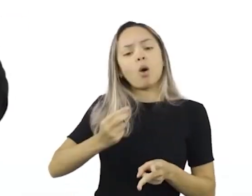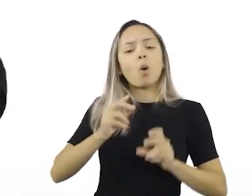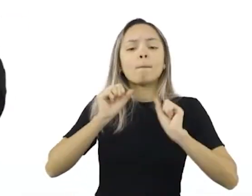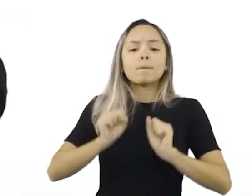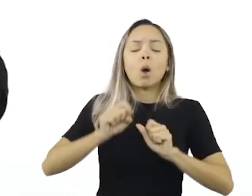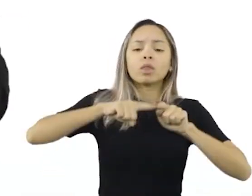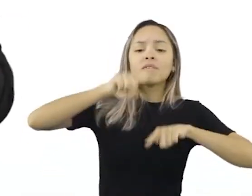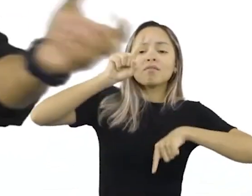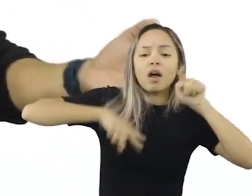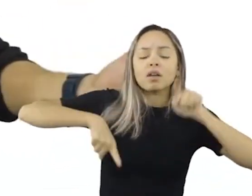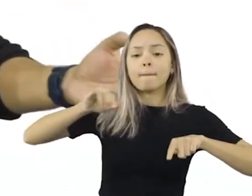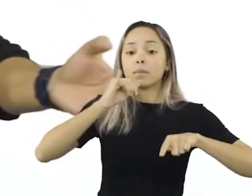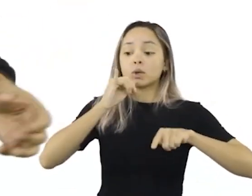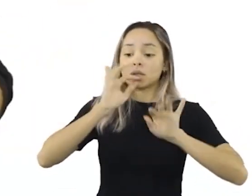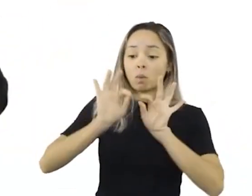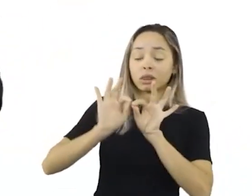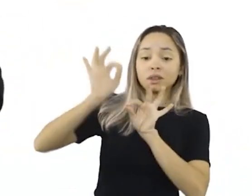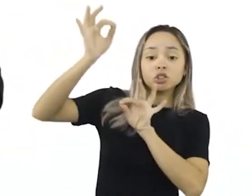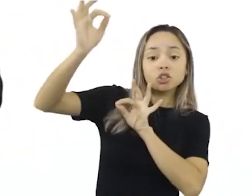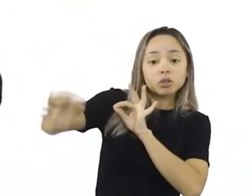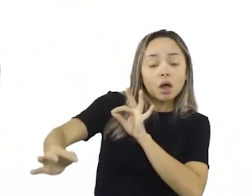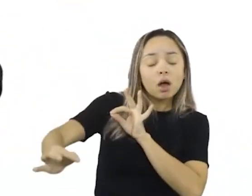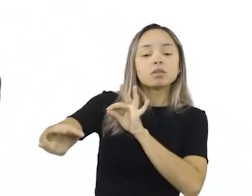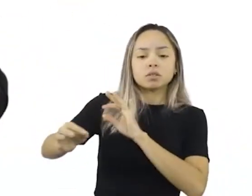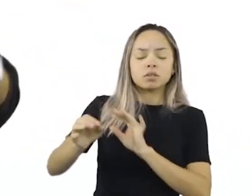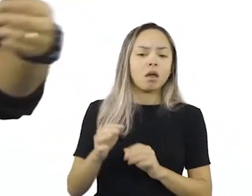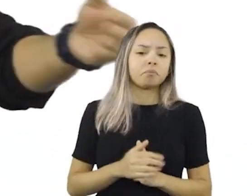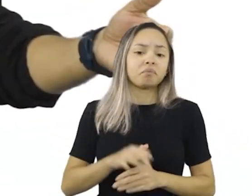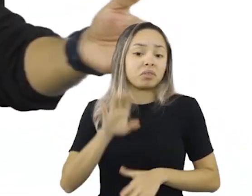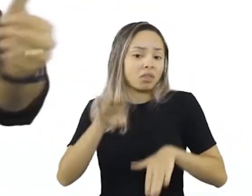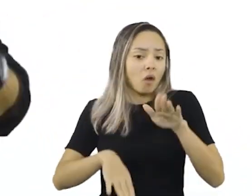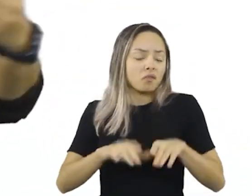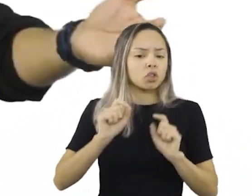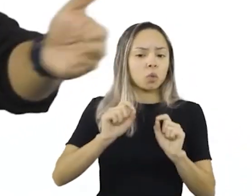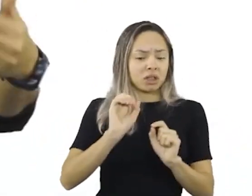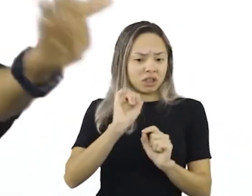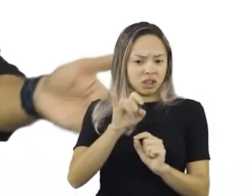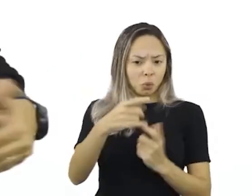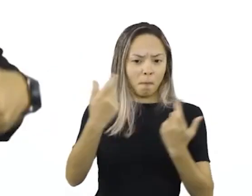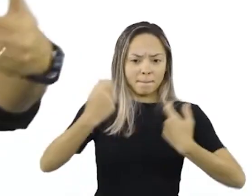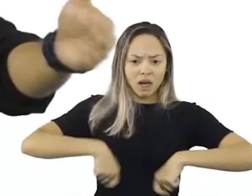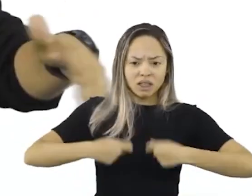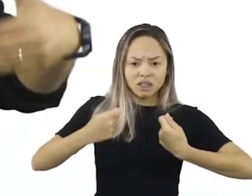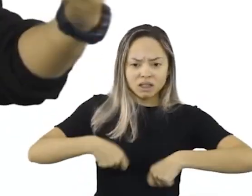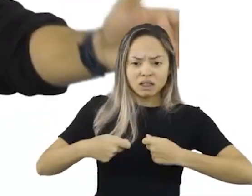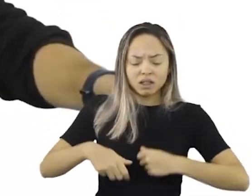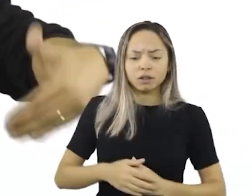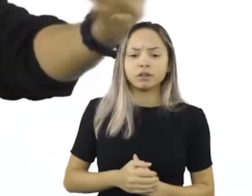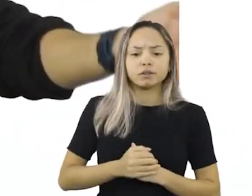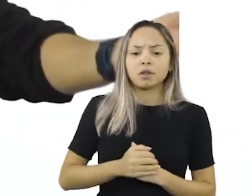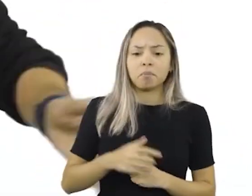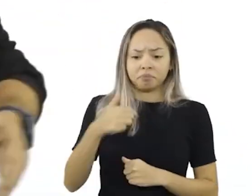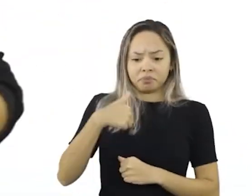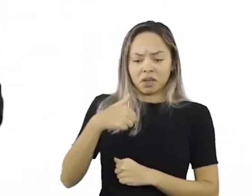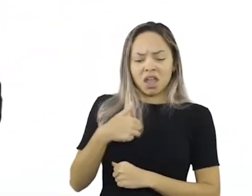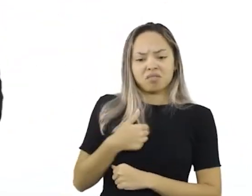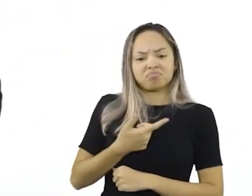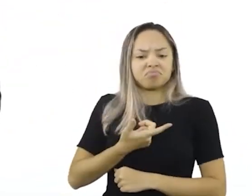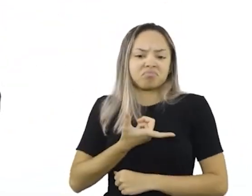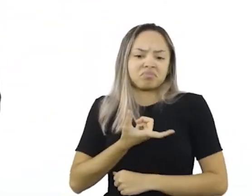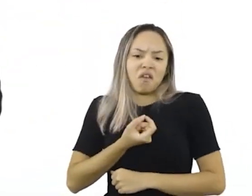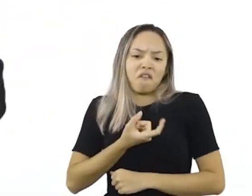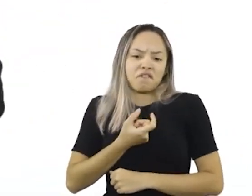variar de acordo com a distância. Então, de repente, se você precisa se deslocar ali 10, 15, 20